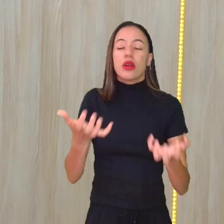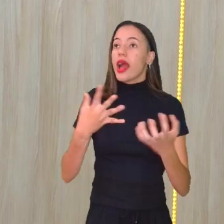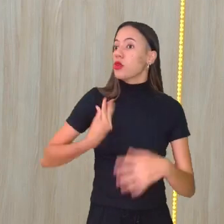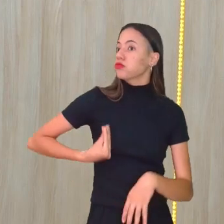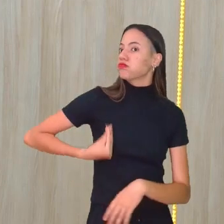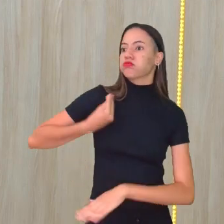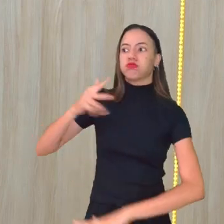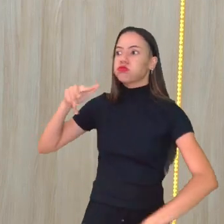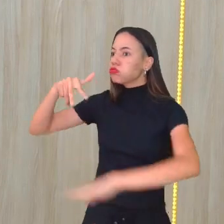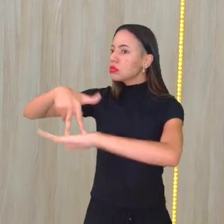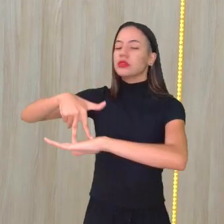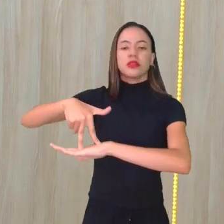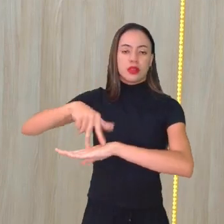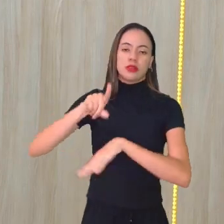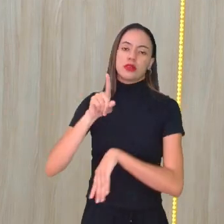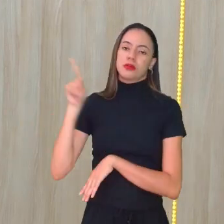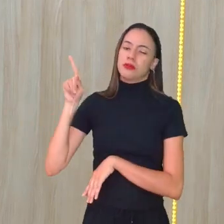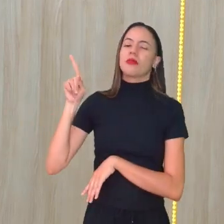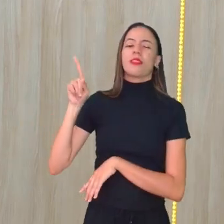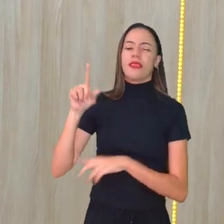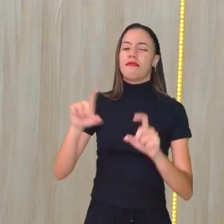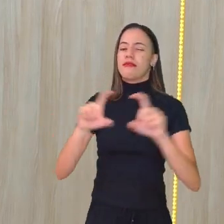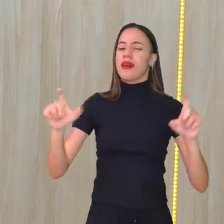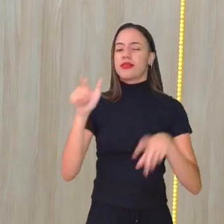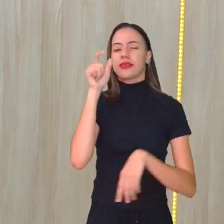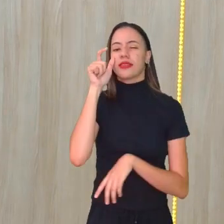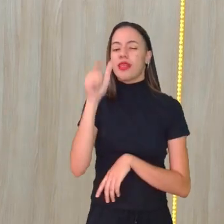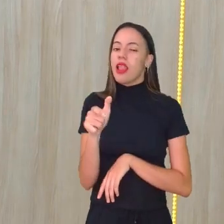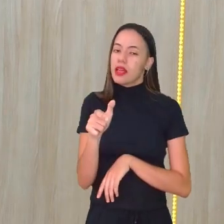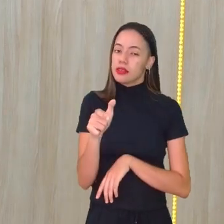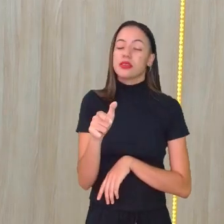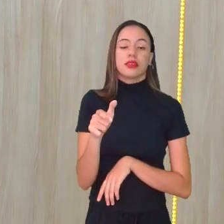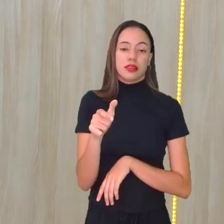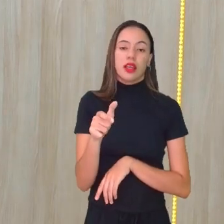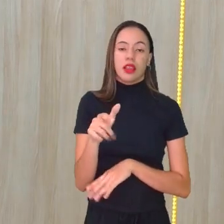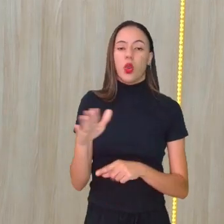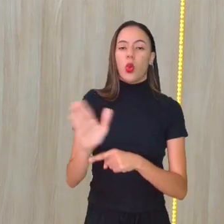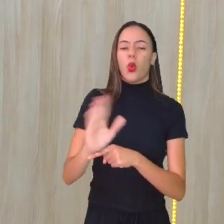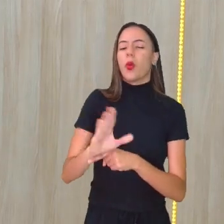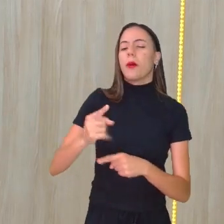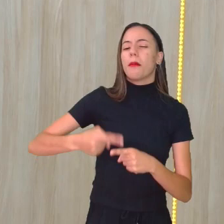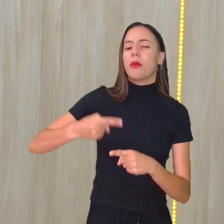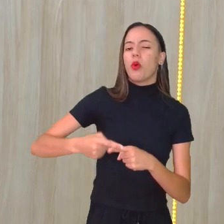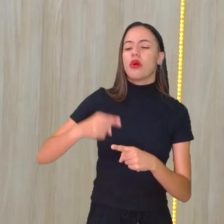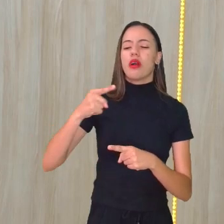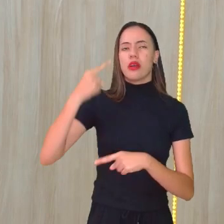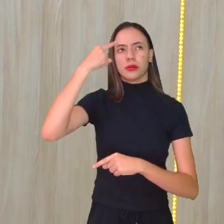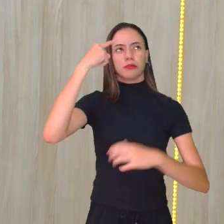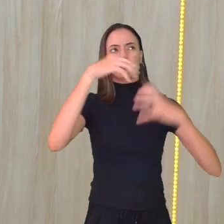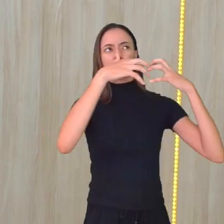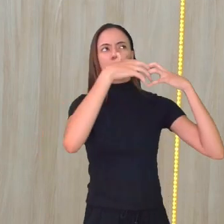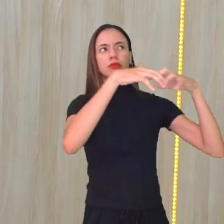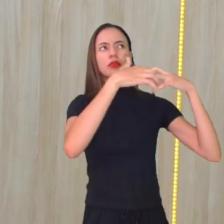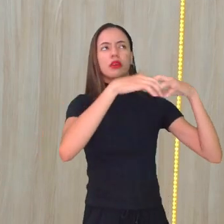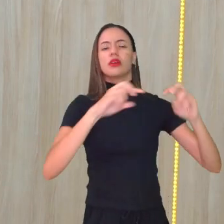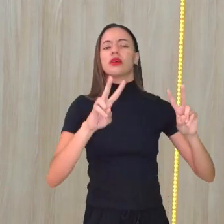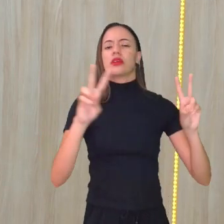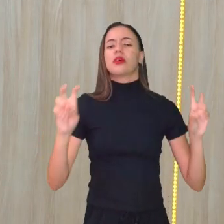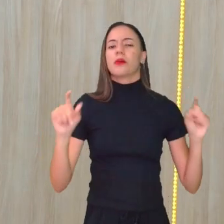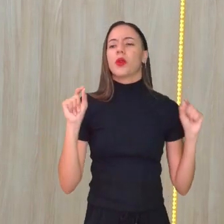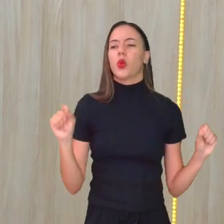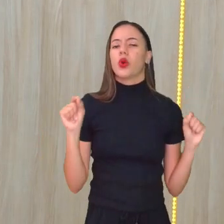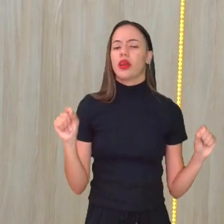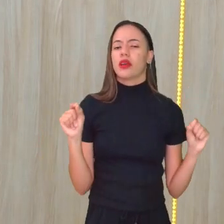frase é uma frase muito interessante no filme, porque ela traz para reflexão a respeito